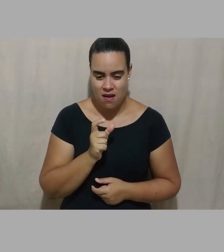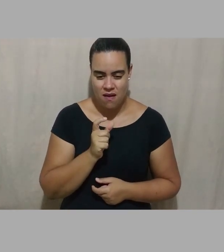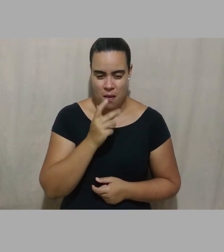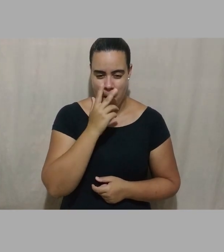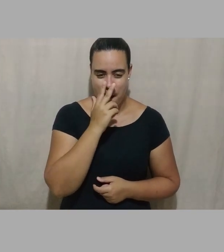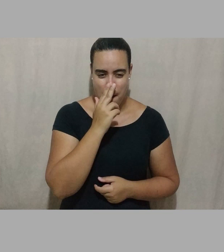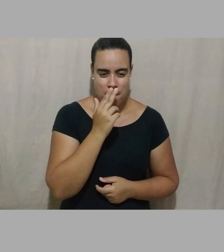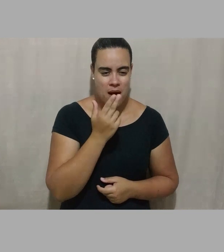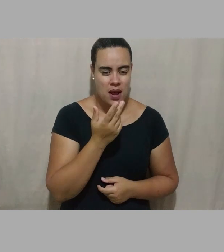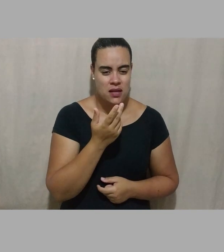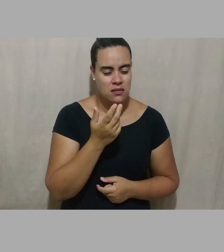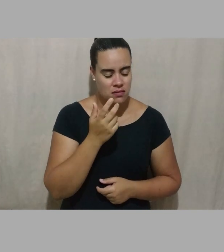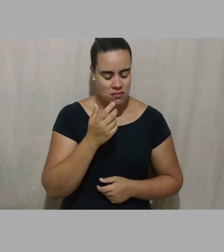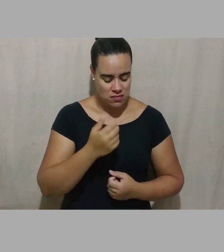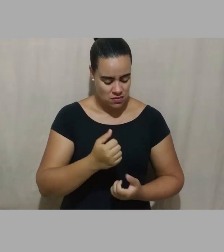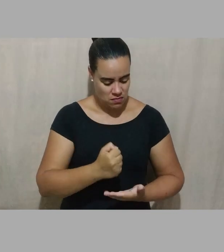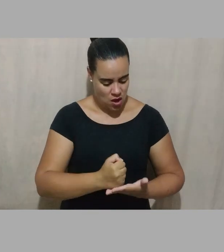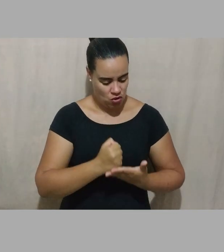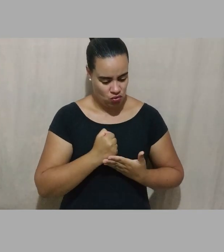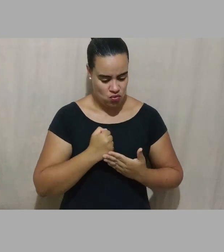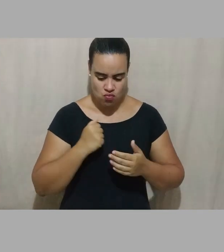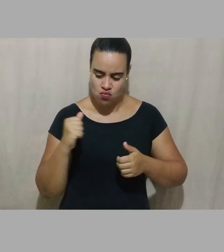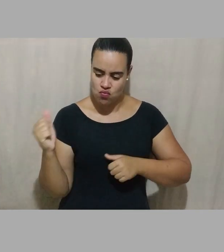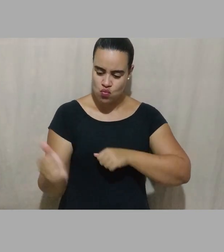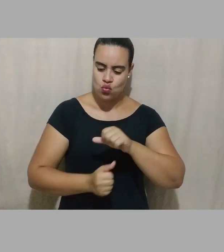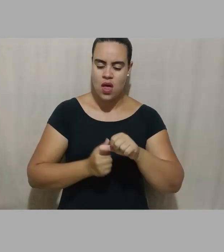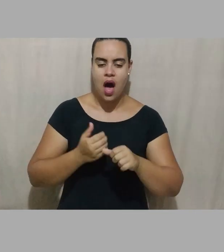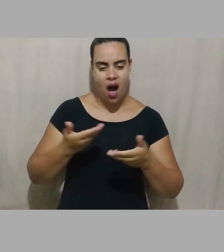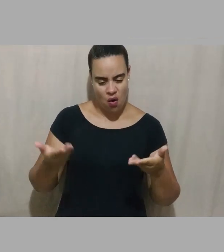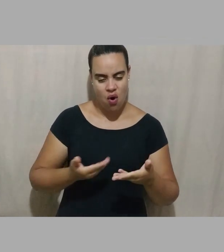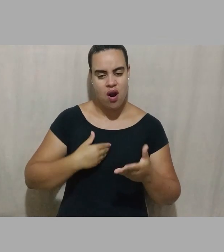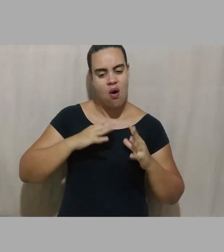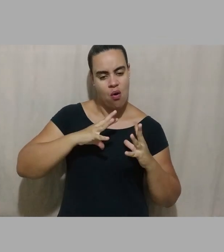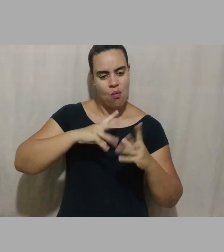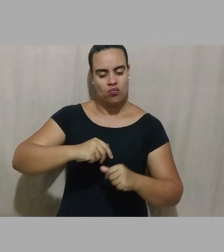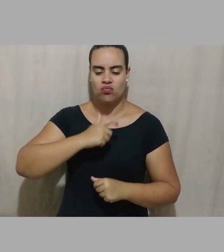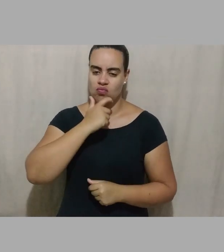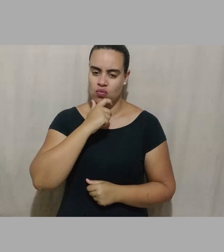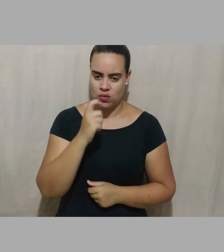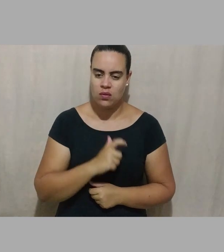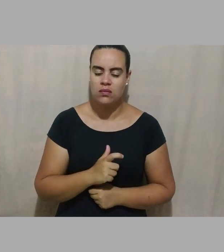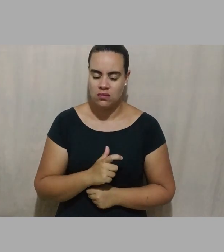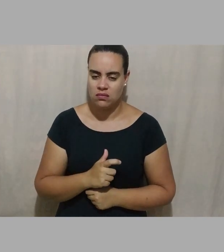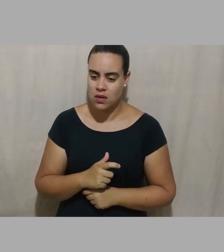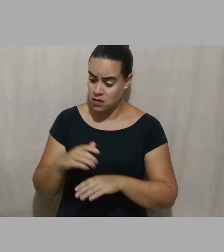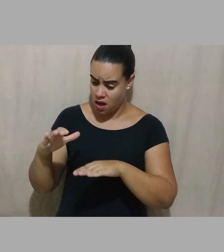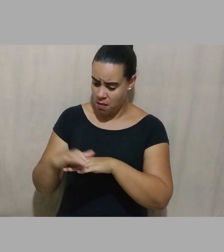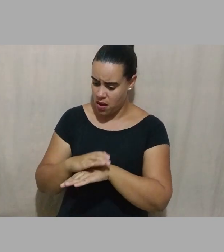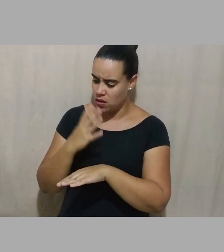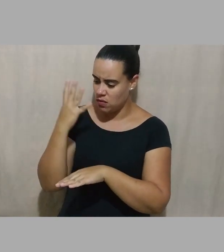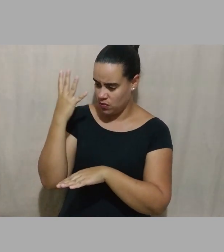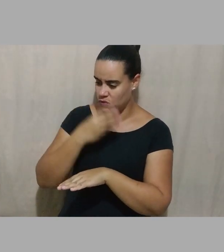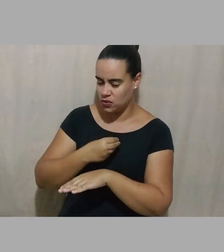comum e deram-me as boas-vindas ao mundo dos homens. Bonito sapato. Mas aquela herança eu que não